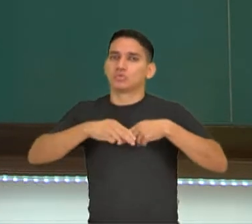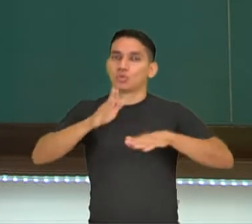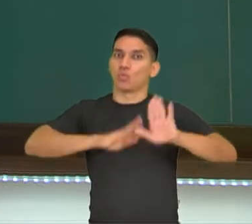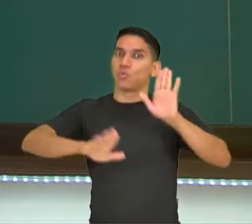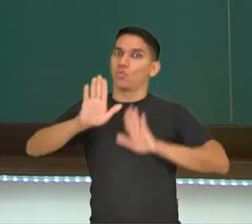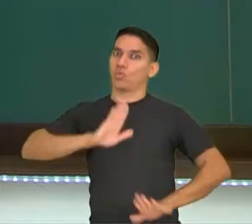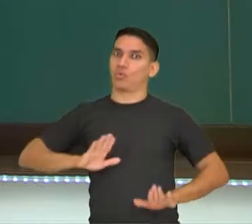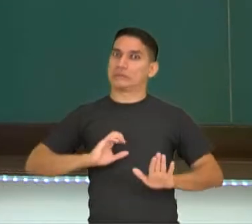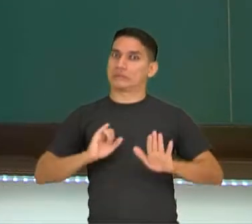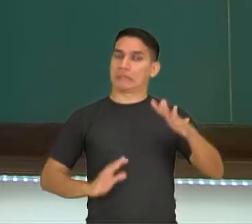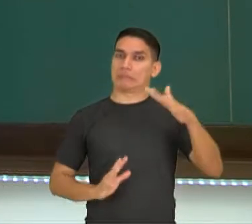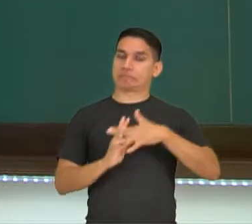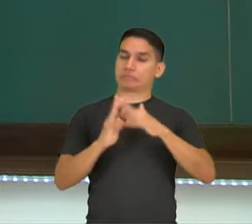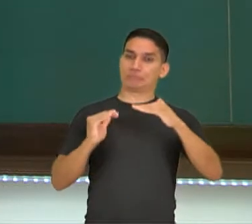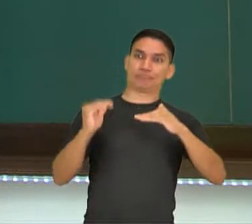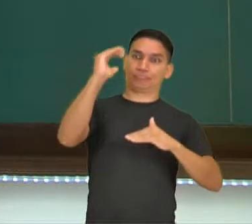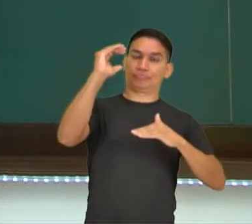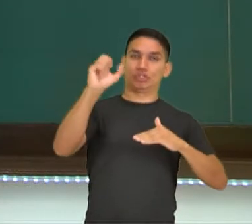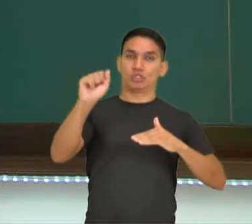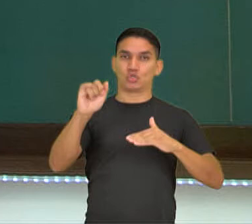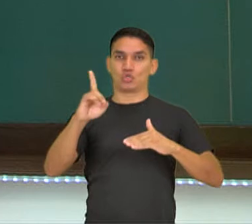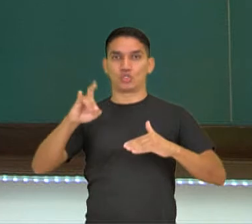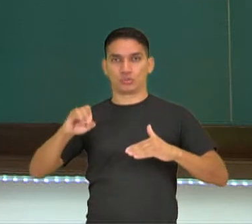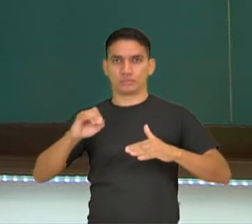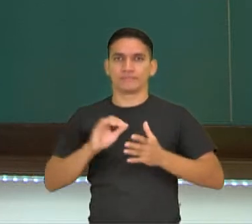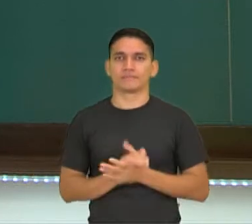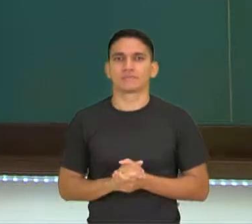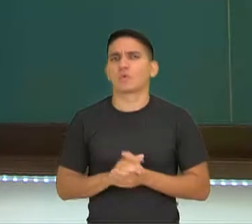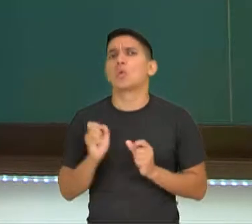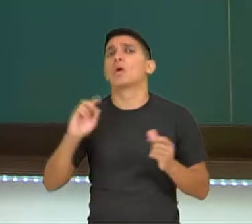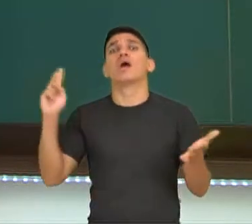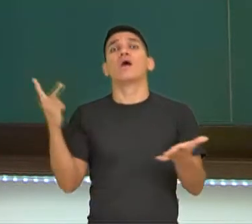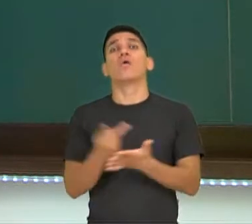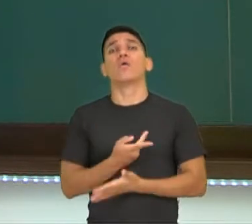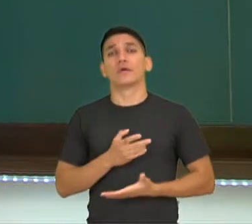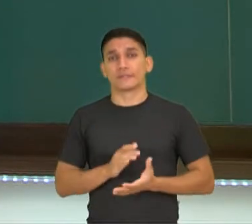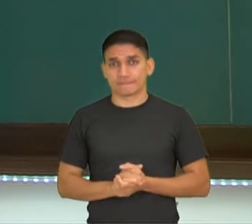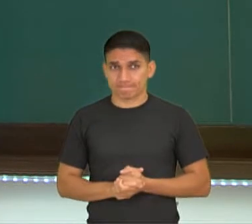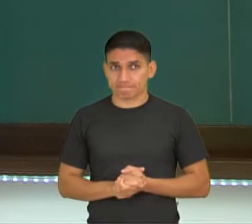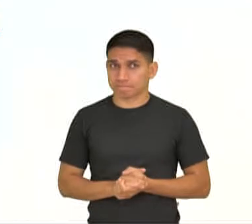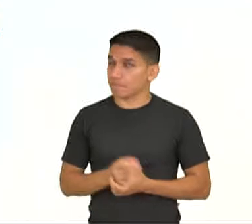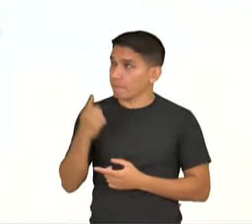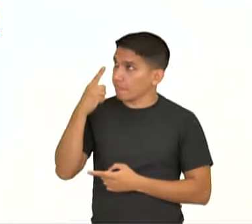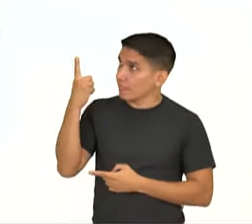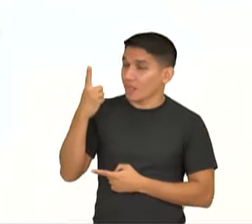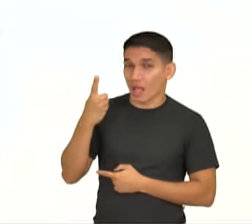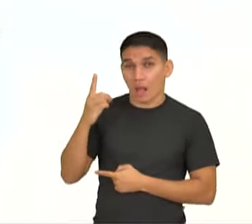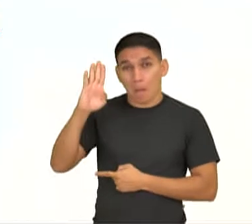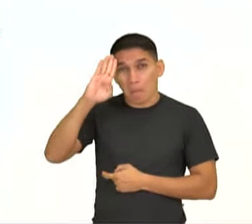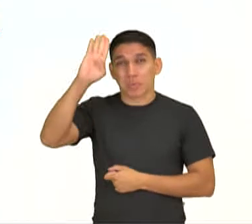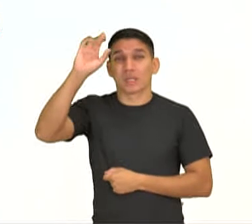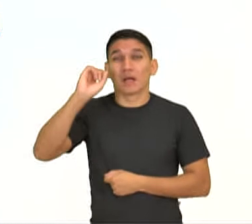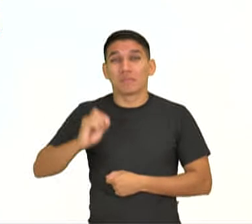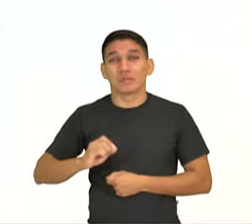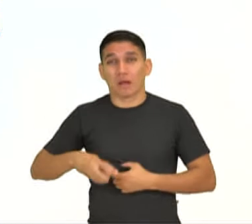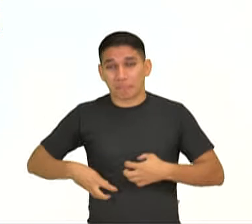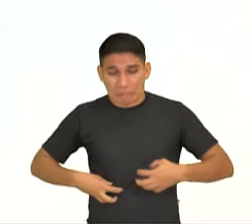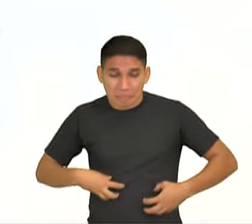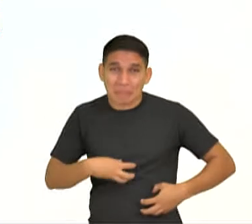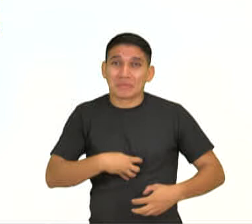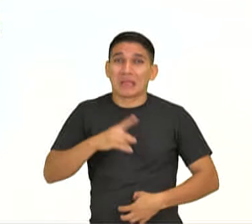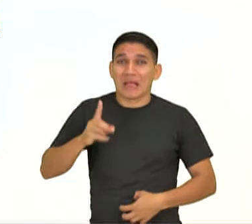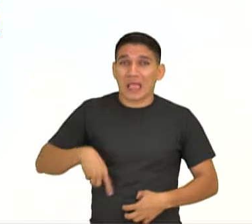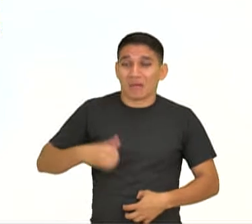excesso. Excesso de sódio faz mal, ó. O que acontece? Um dos principais órgãos afetados pelo excesso de sódio são